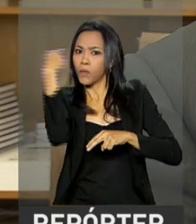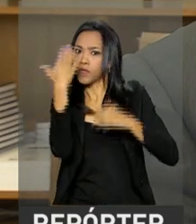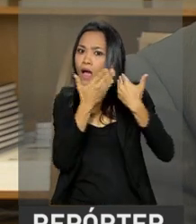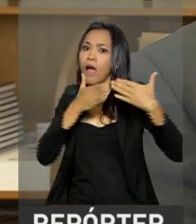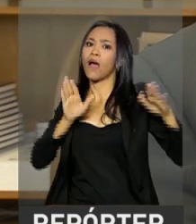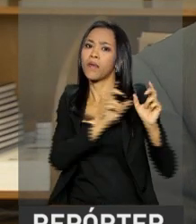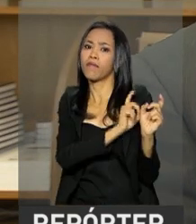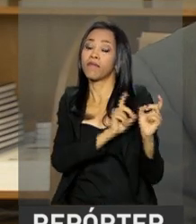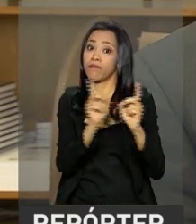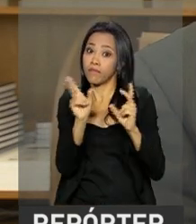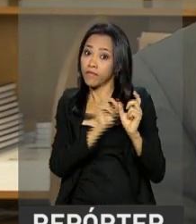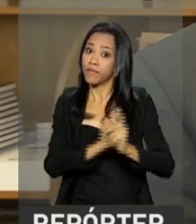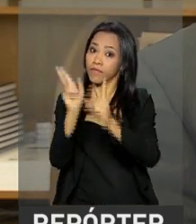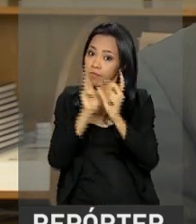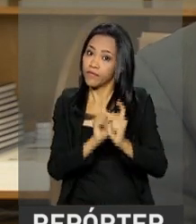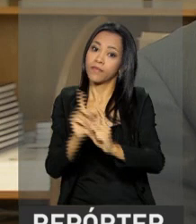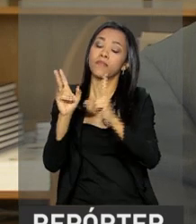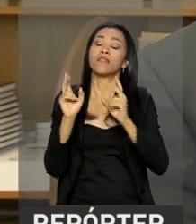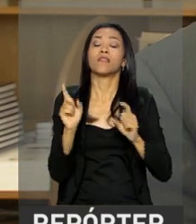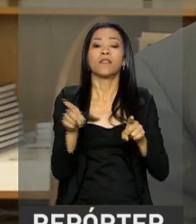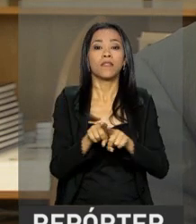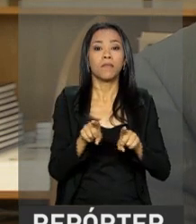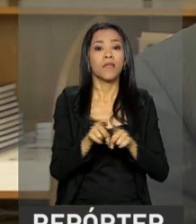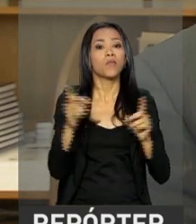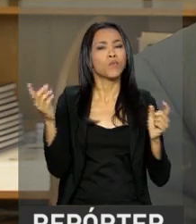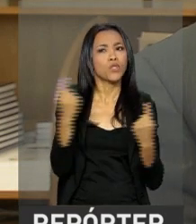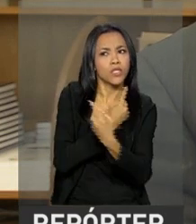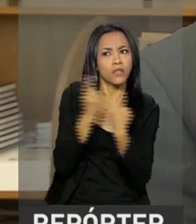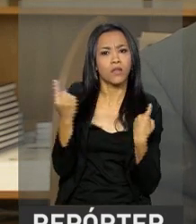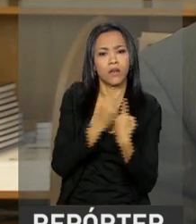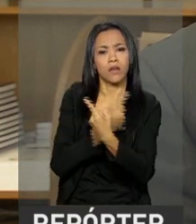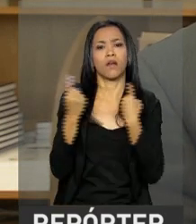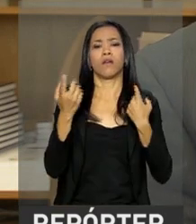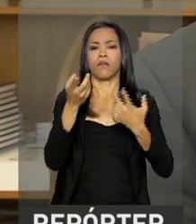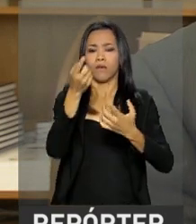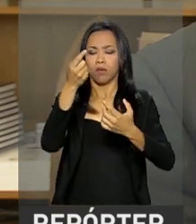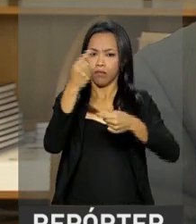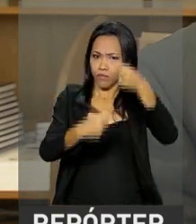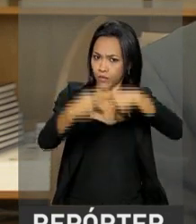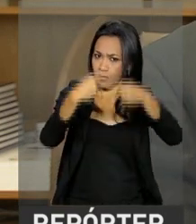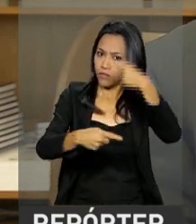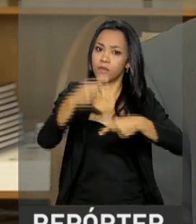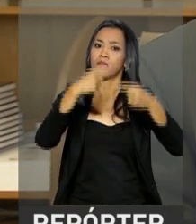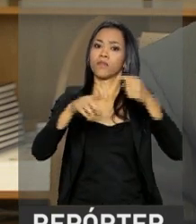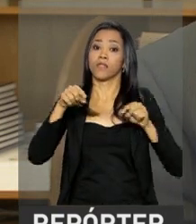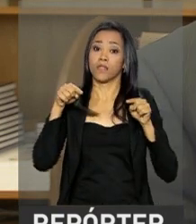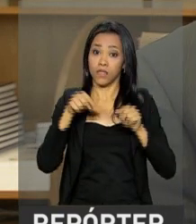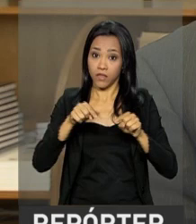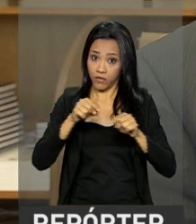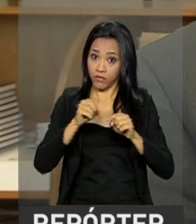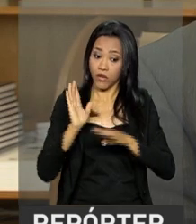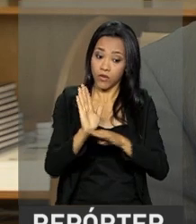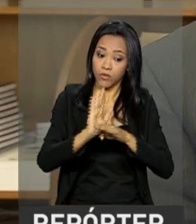entre os países mas também eh Estreito diálogo político que favorece eh a tranquilidade dos